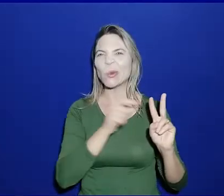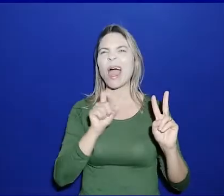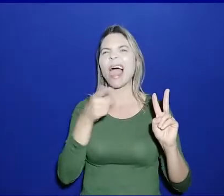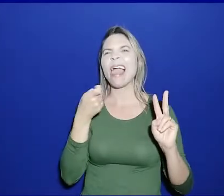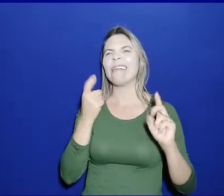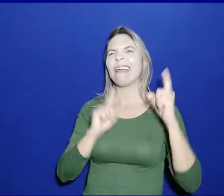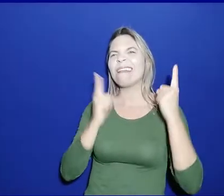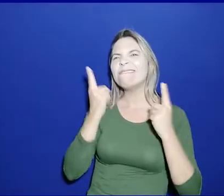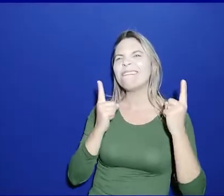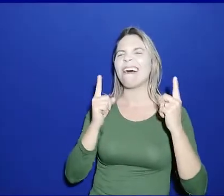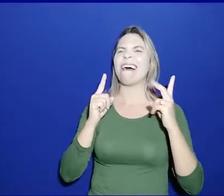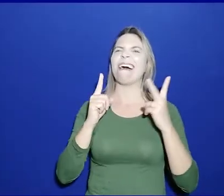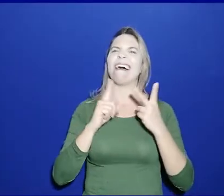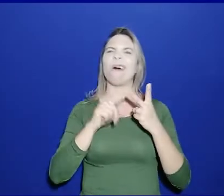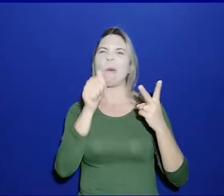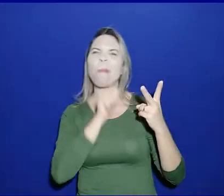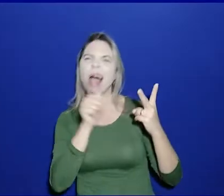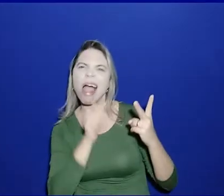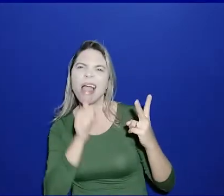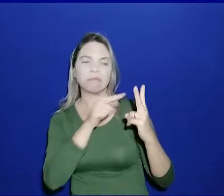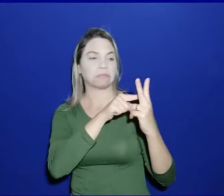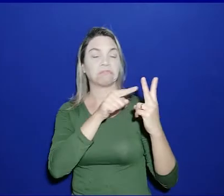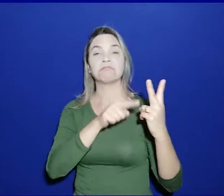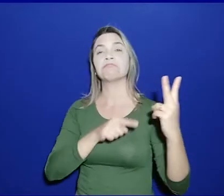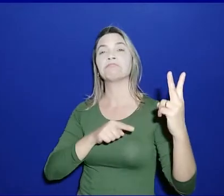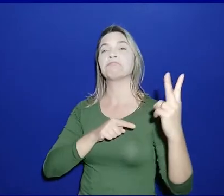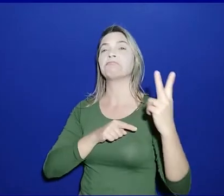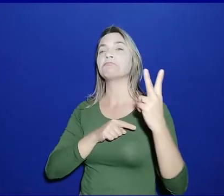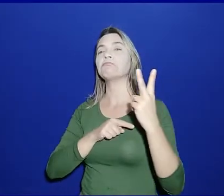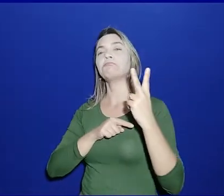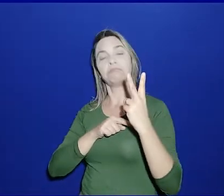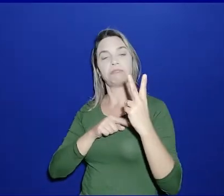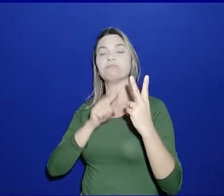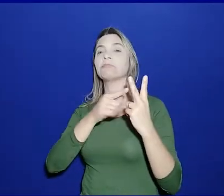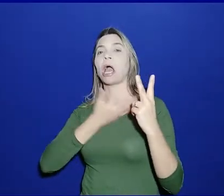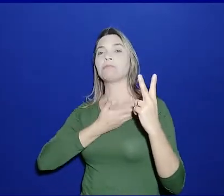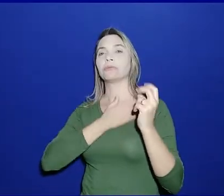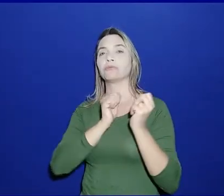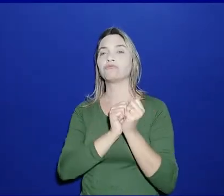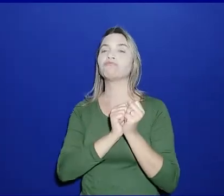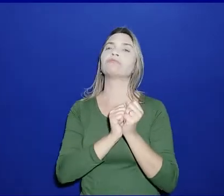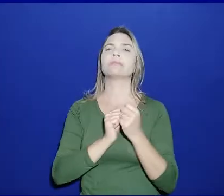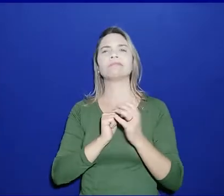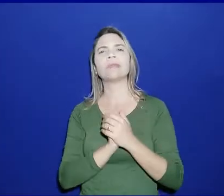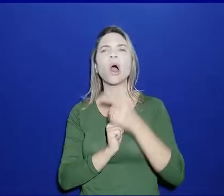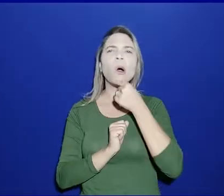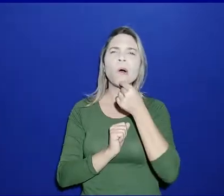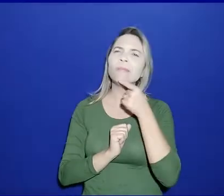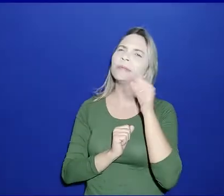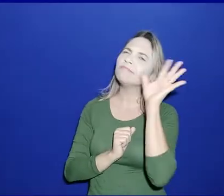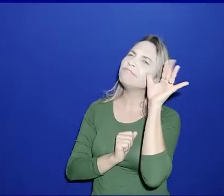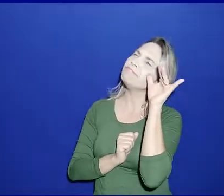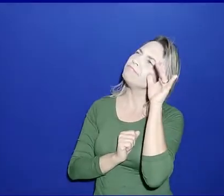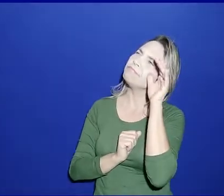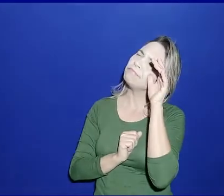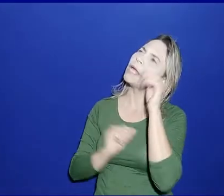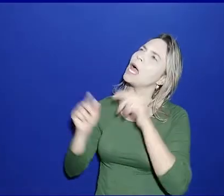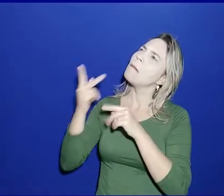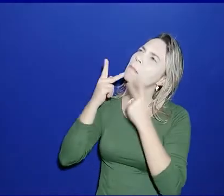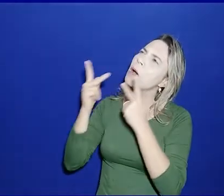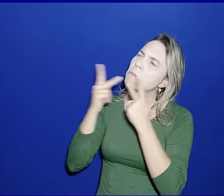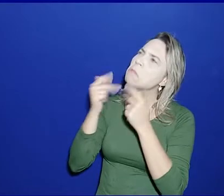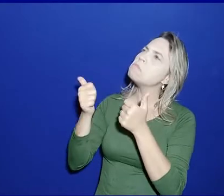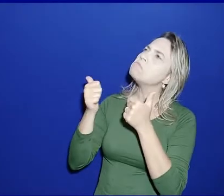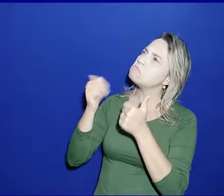de carnaval, micareta. E aquele homem veio a aproximar-se da igreja, ouviu a